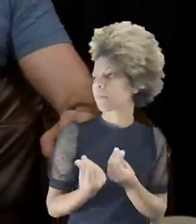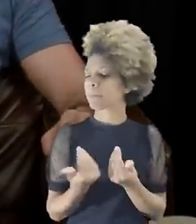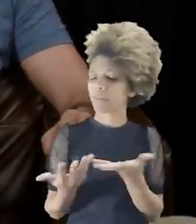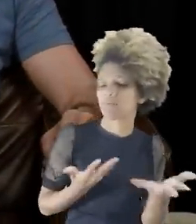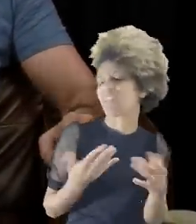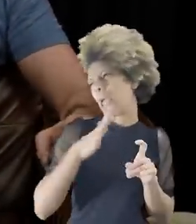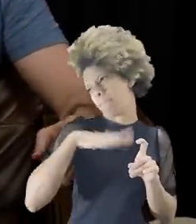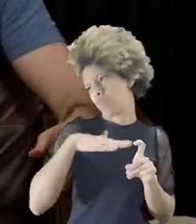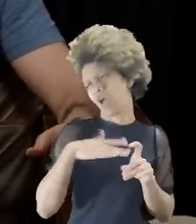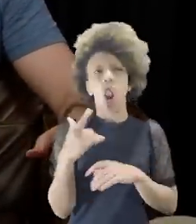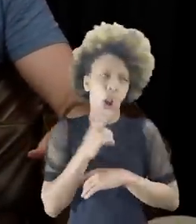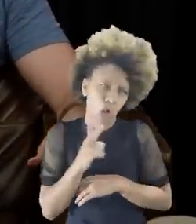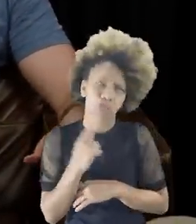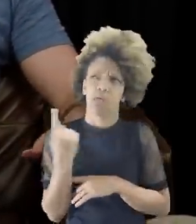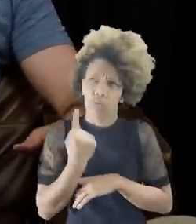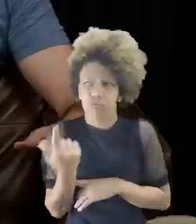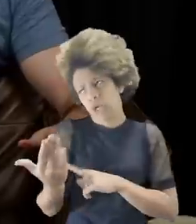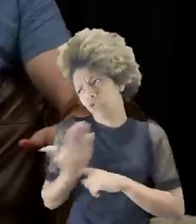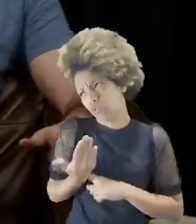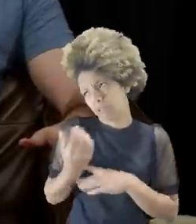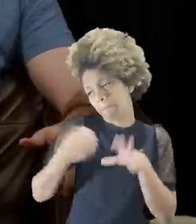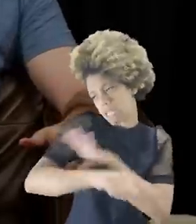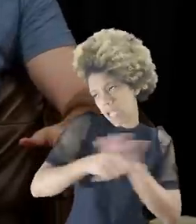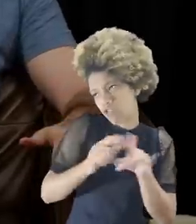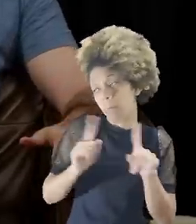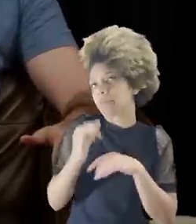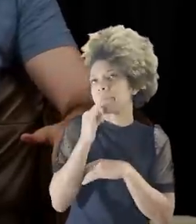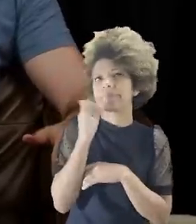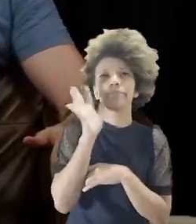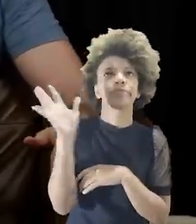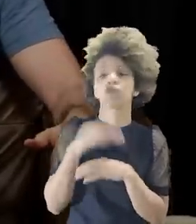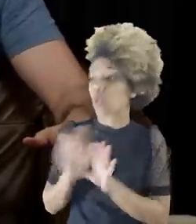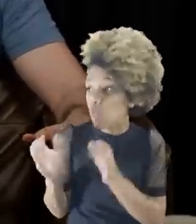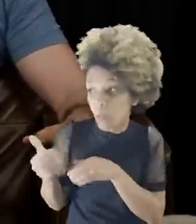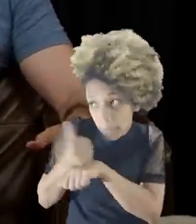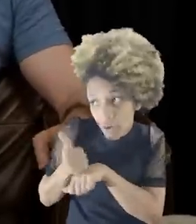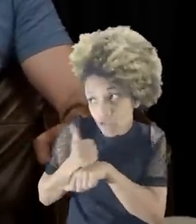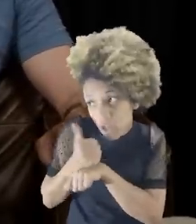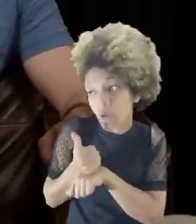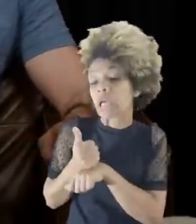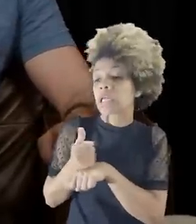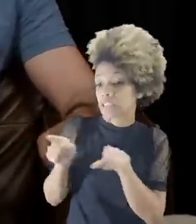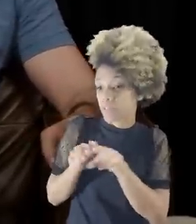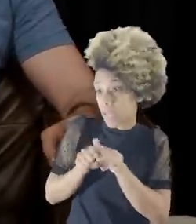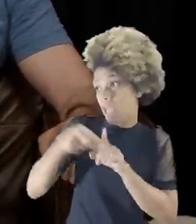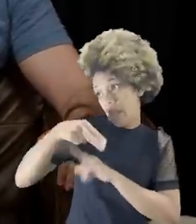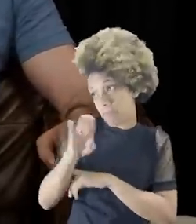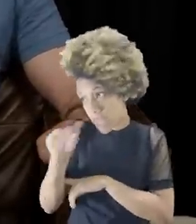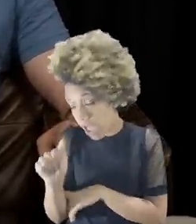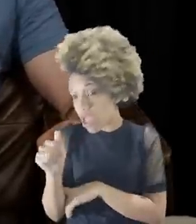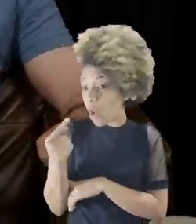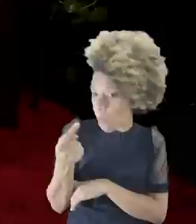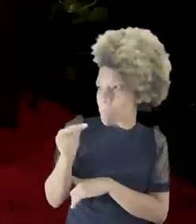porque é lógico Lógico que altura ajuda você jogar basquete mas eu já tive companheiro de de equipe profissional que inclusive jogou na NBA o cara tinha